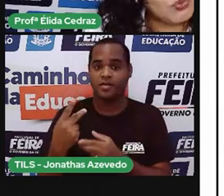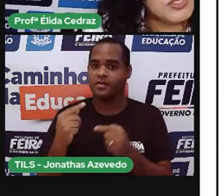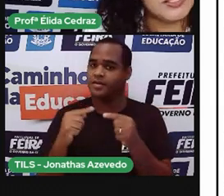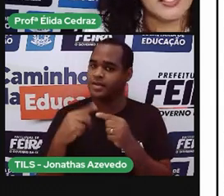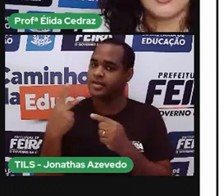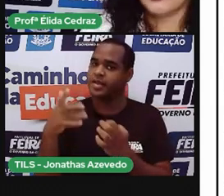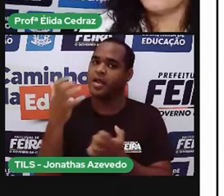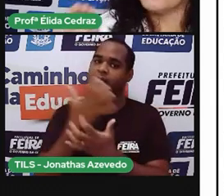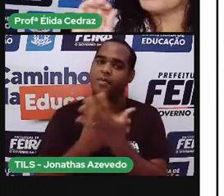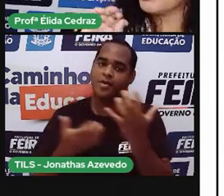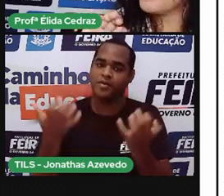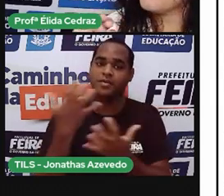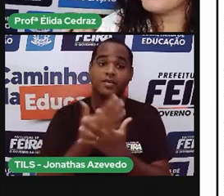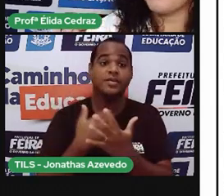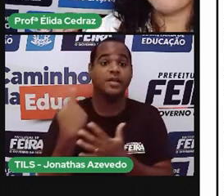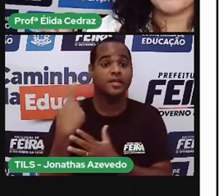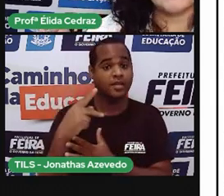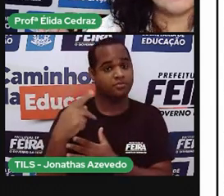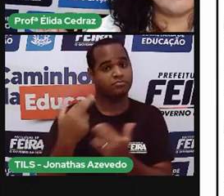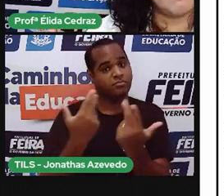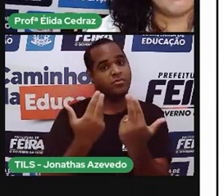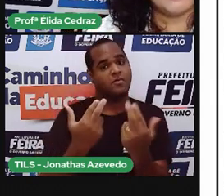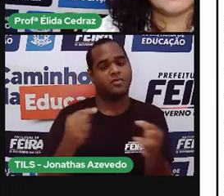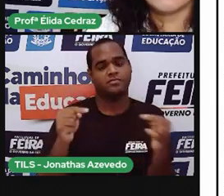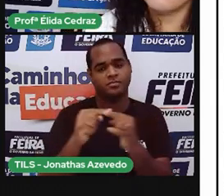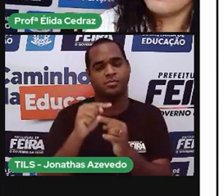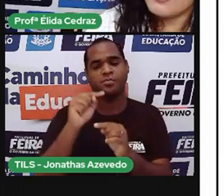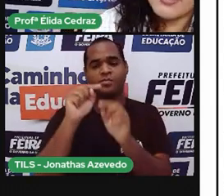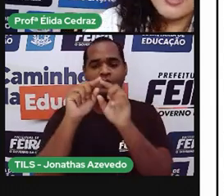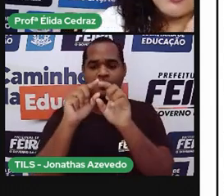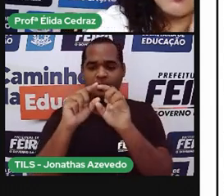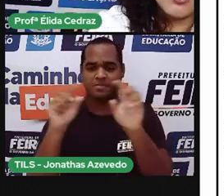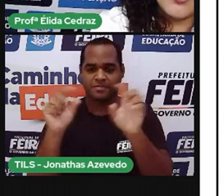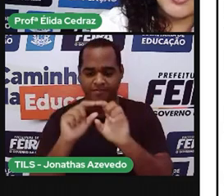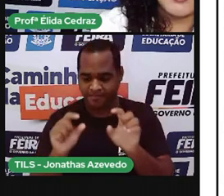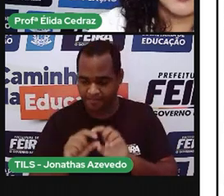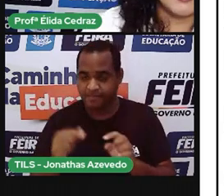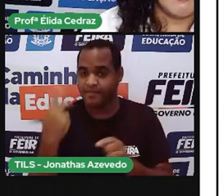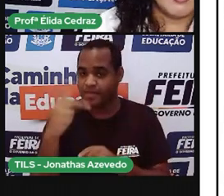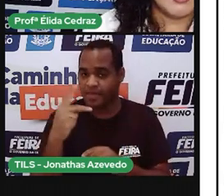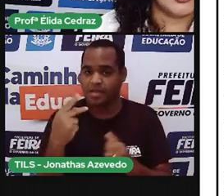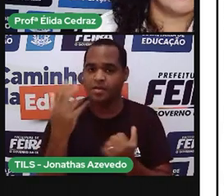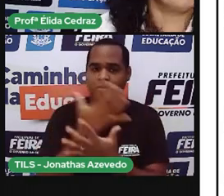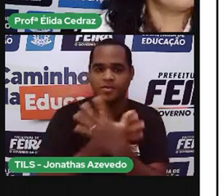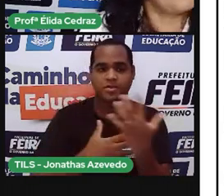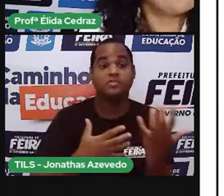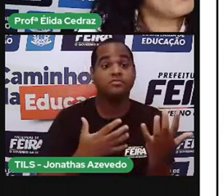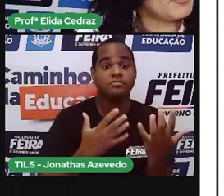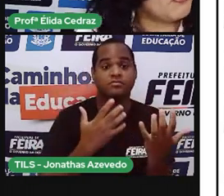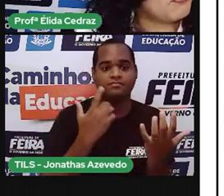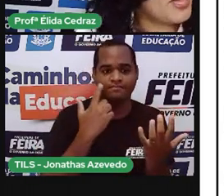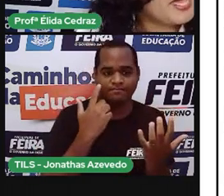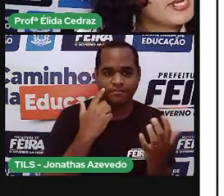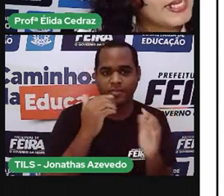da música. Do jeito que apareceu na música, eu coloquei aqui na lista: